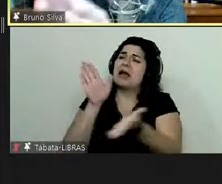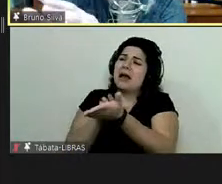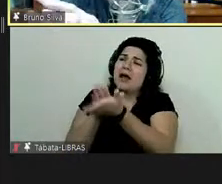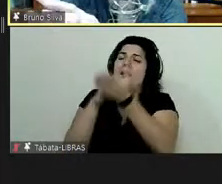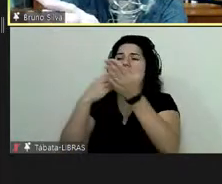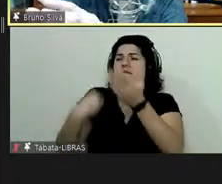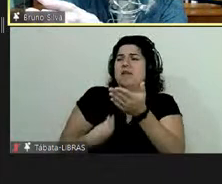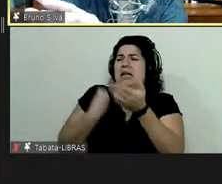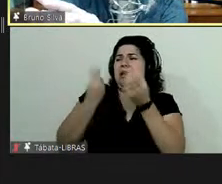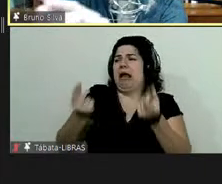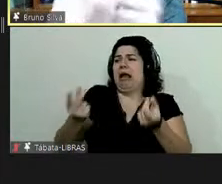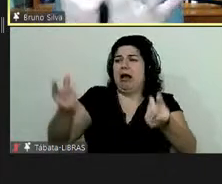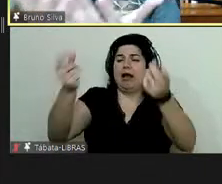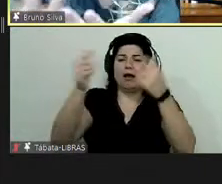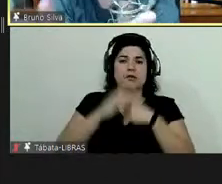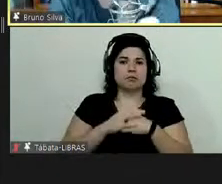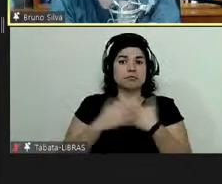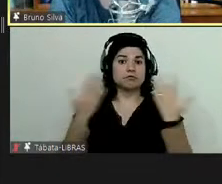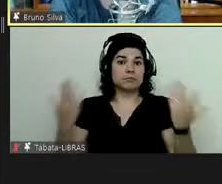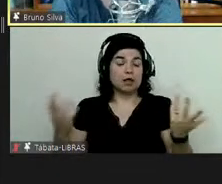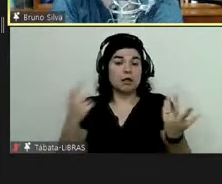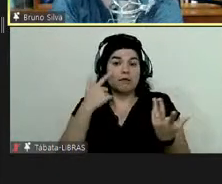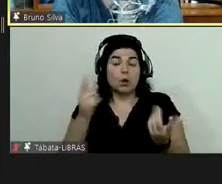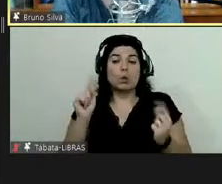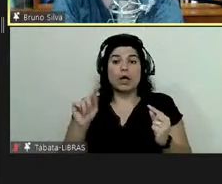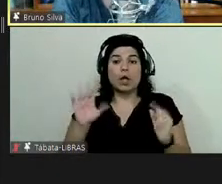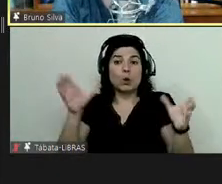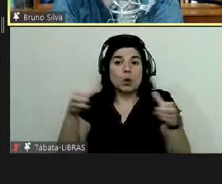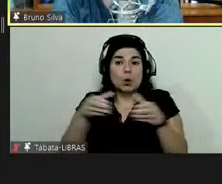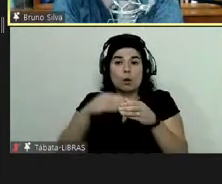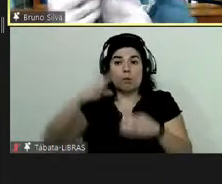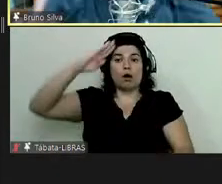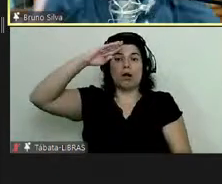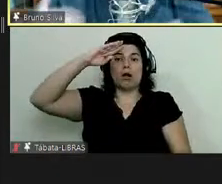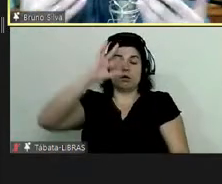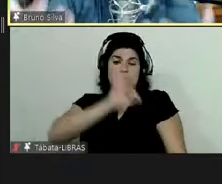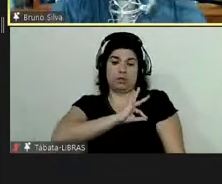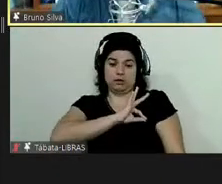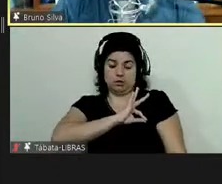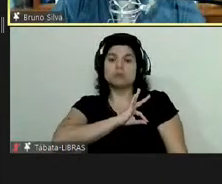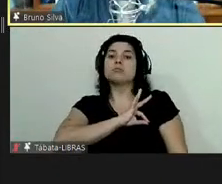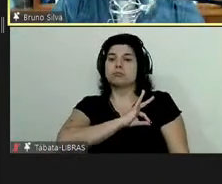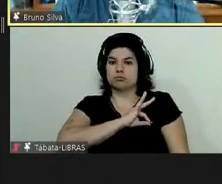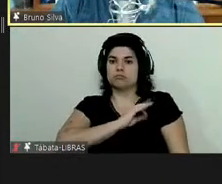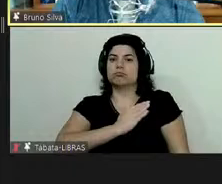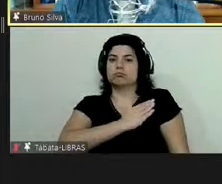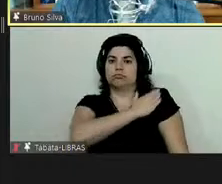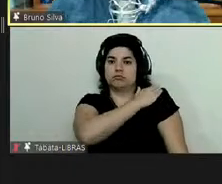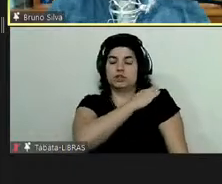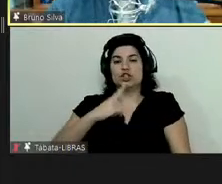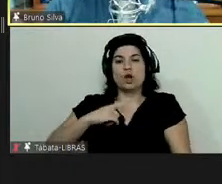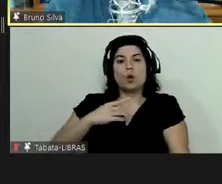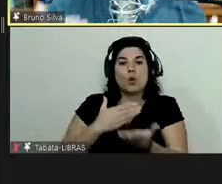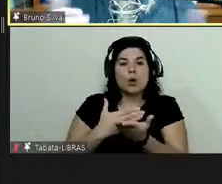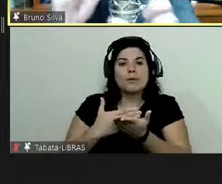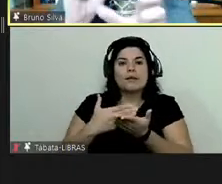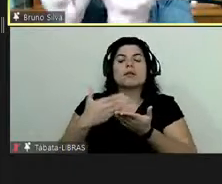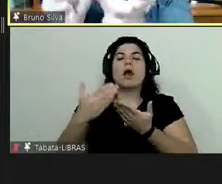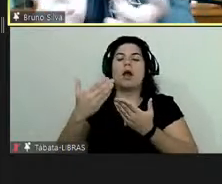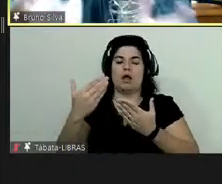paradoxo do que era tudo aquilo que foram os militares aliás no caso brasileiro que começaram a república amparados ali